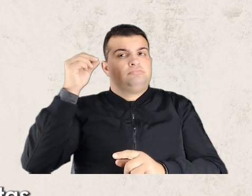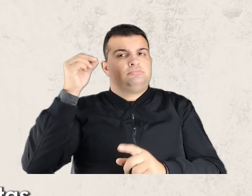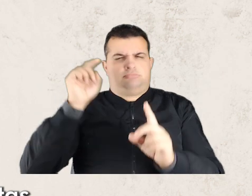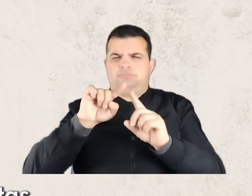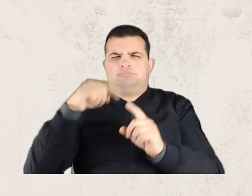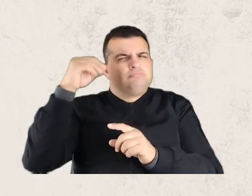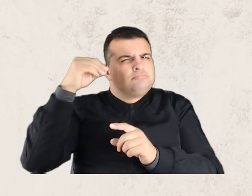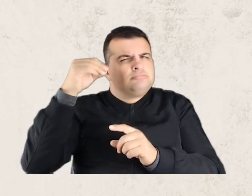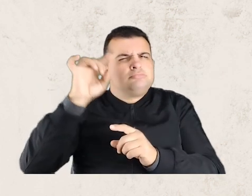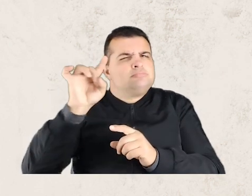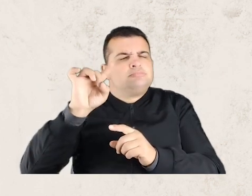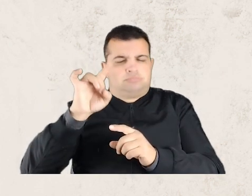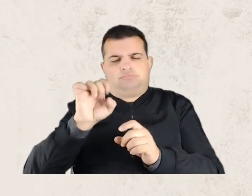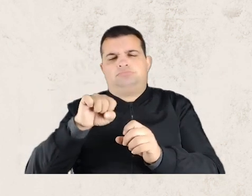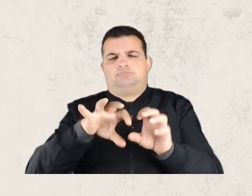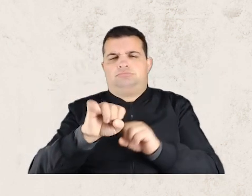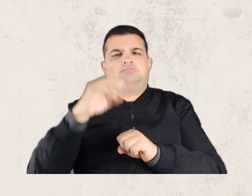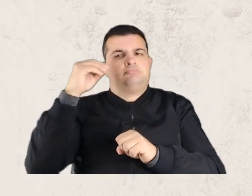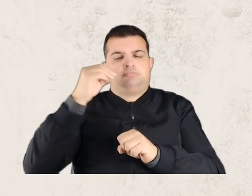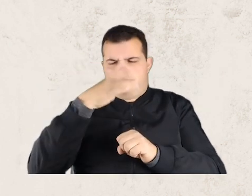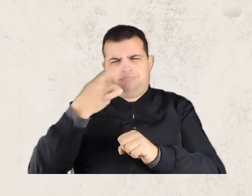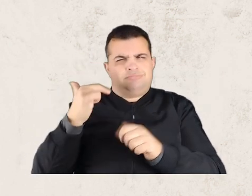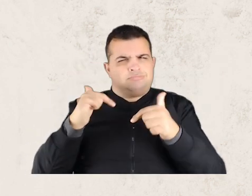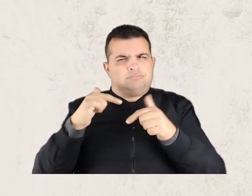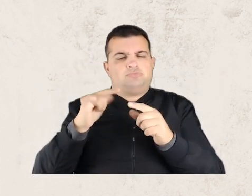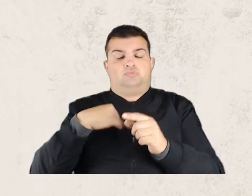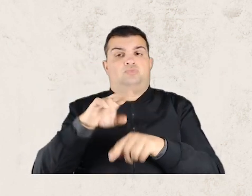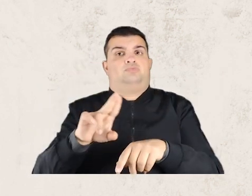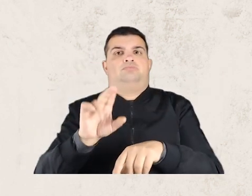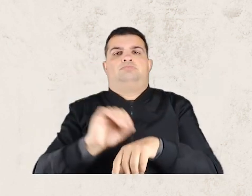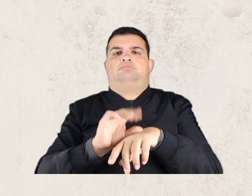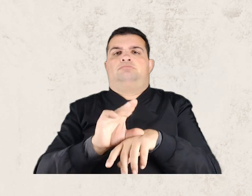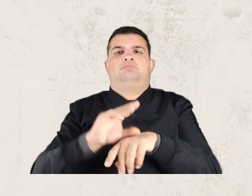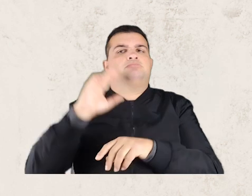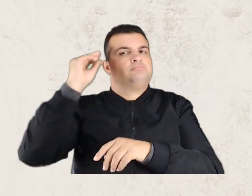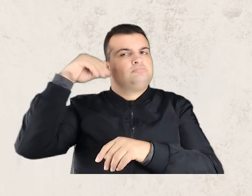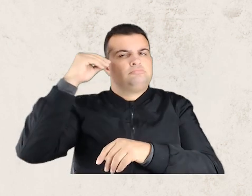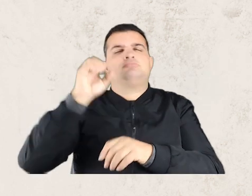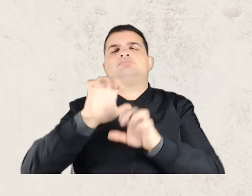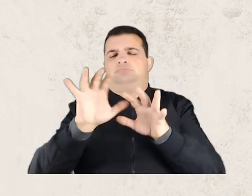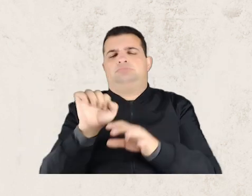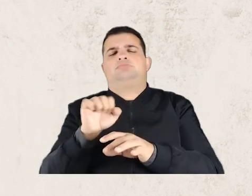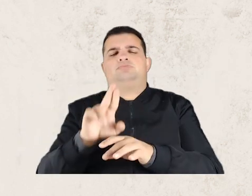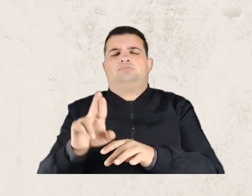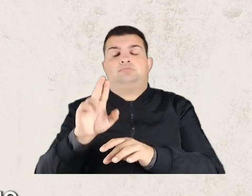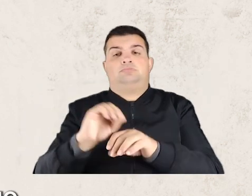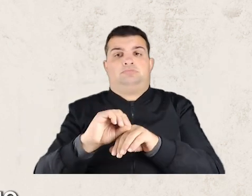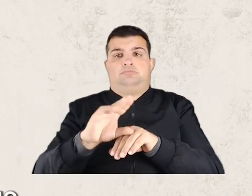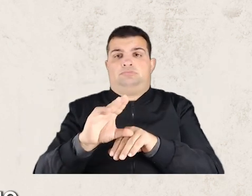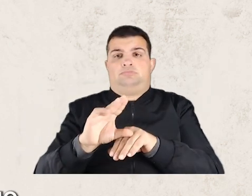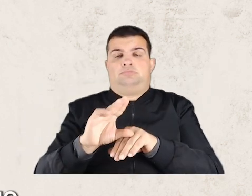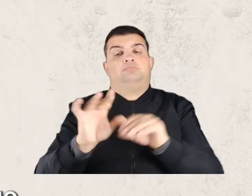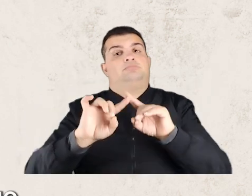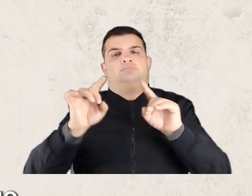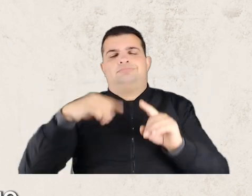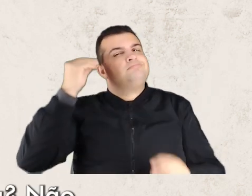que mandam carta, perguntando sobre afetos, né? Mas eu não trabalho com psicologia. Mas você não é